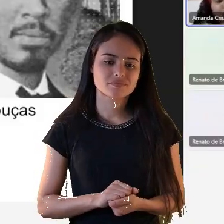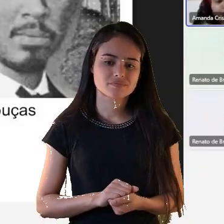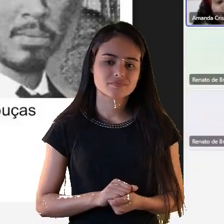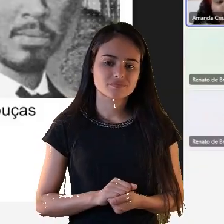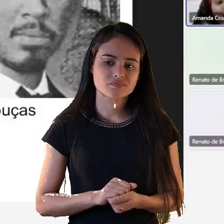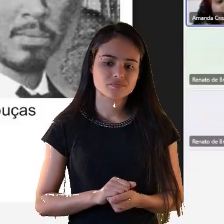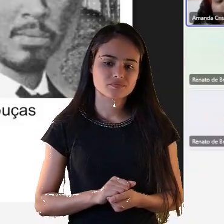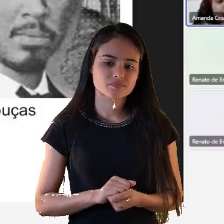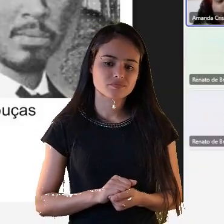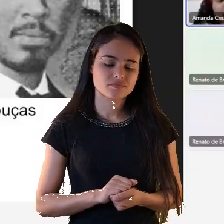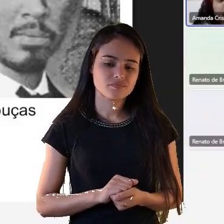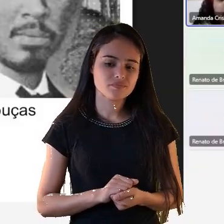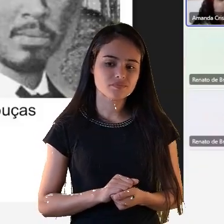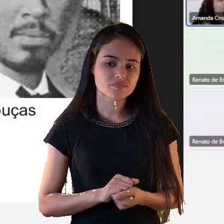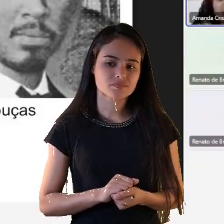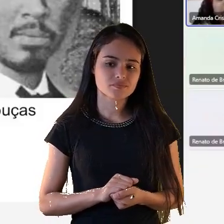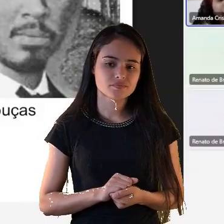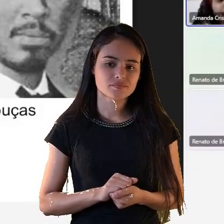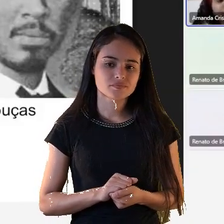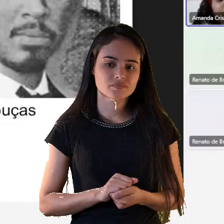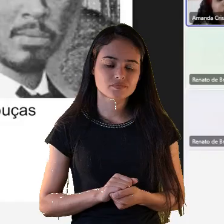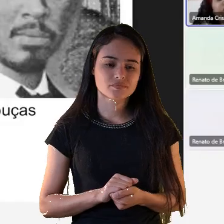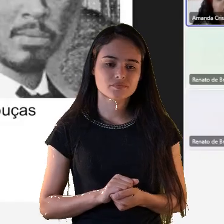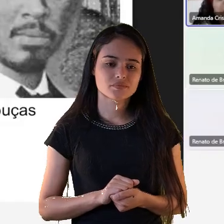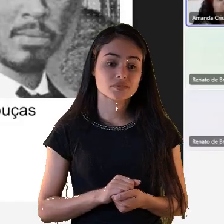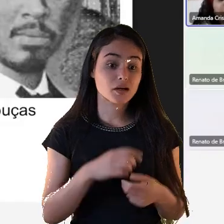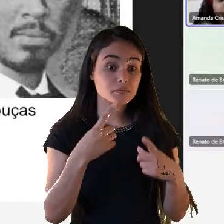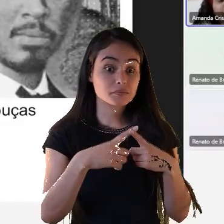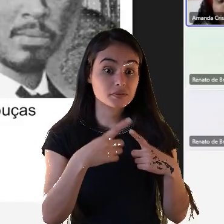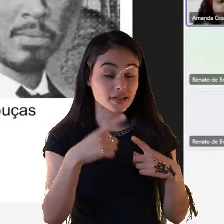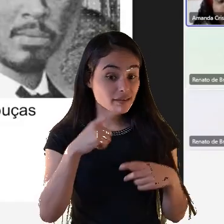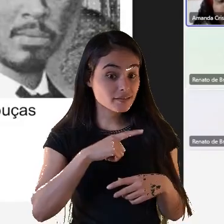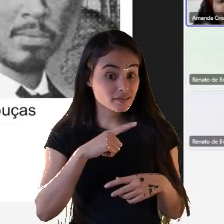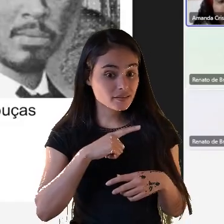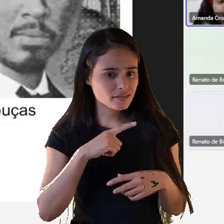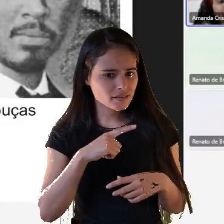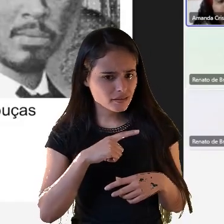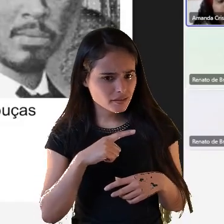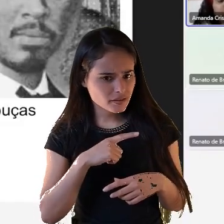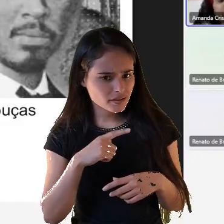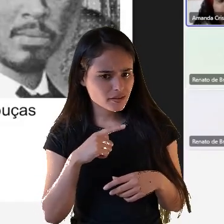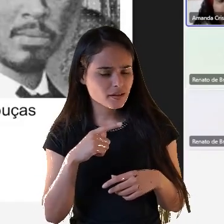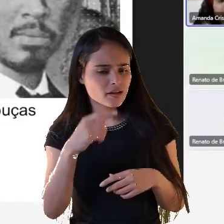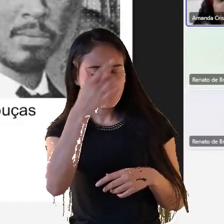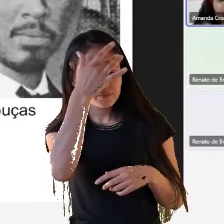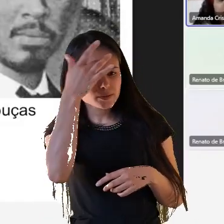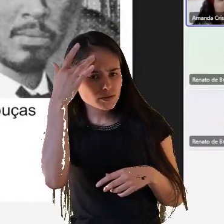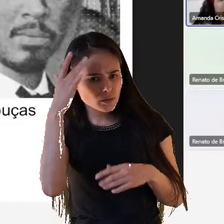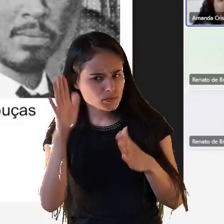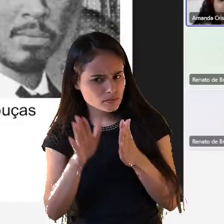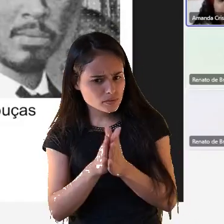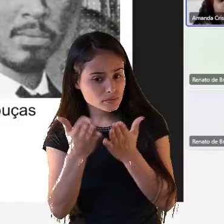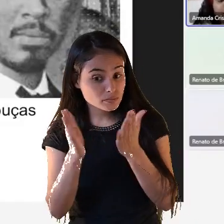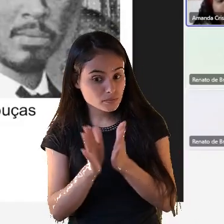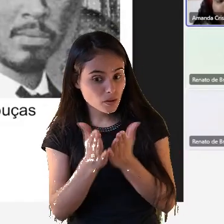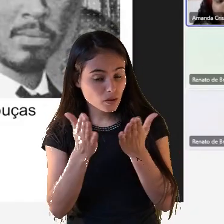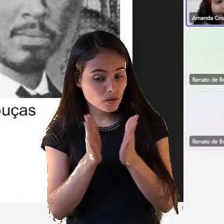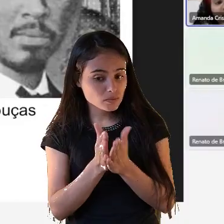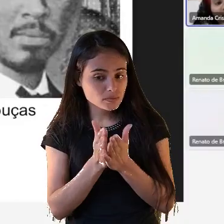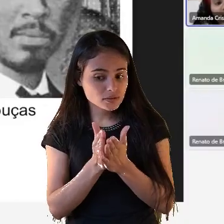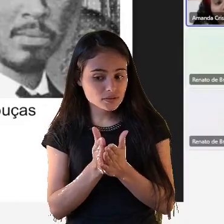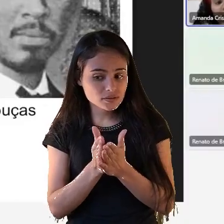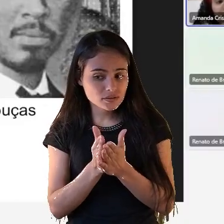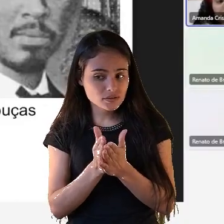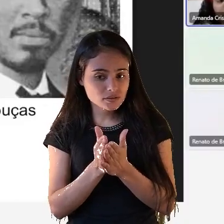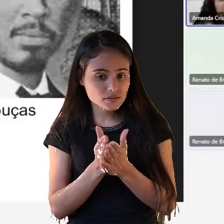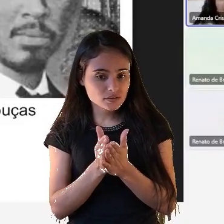de baixa renda, né? Que vem para Curitiba e precisa de um lugar, né, para morar. Então, existe